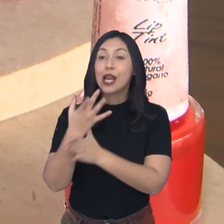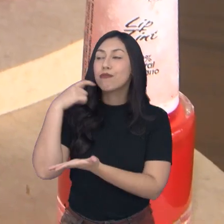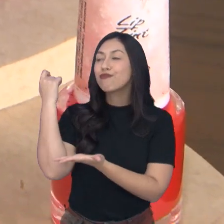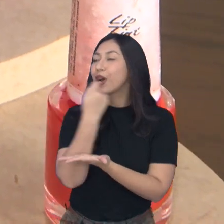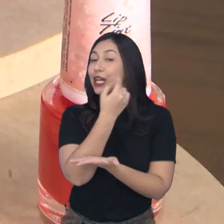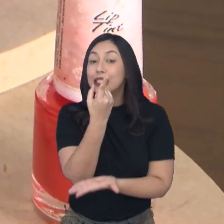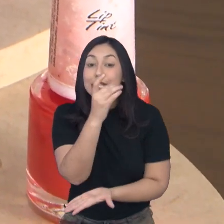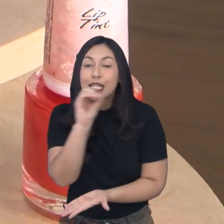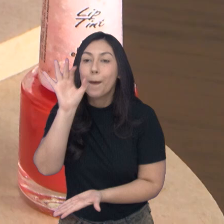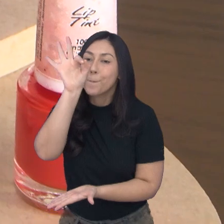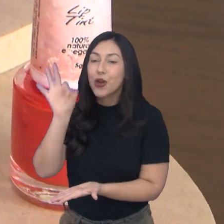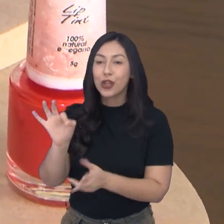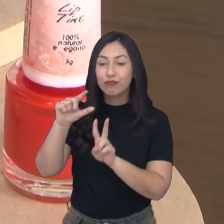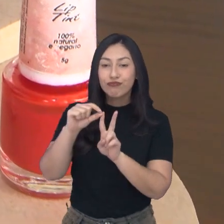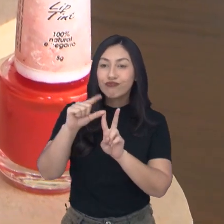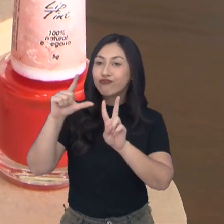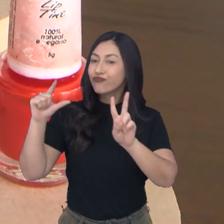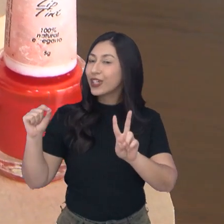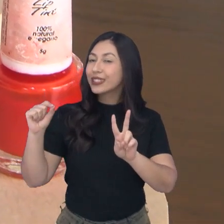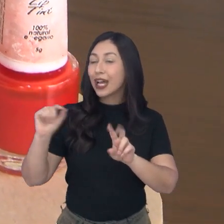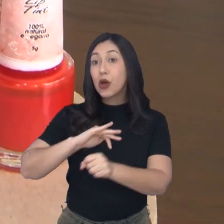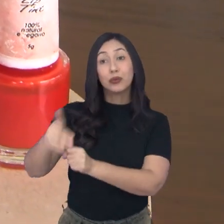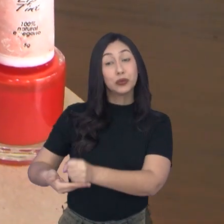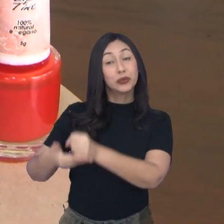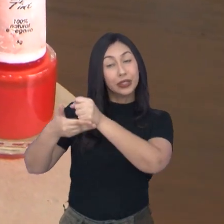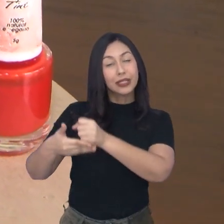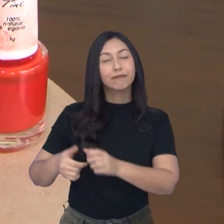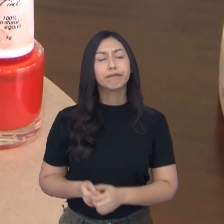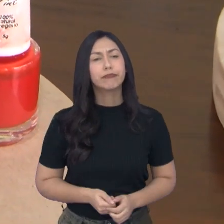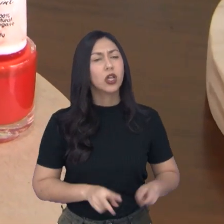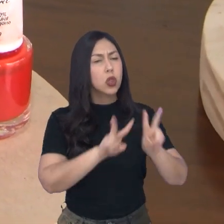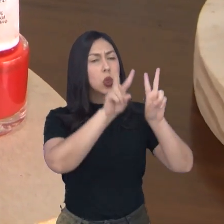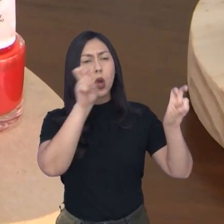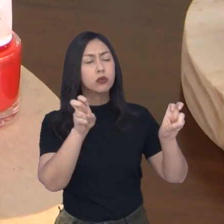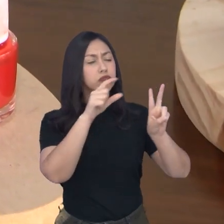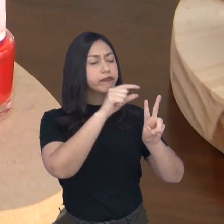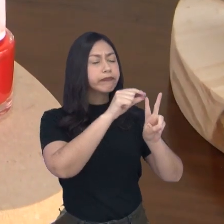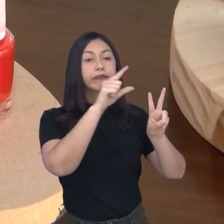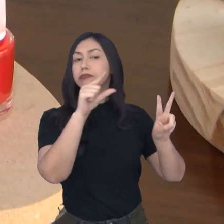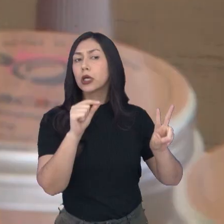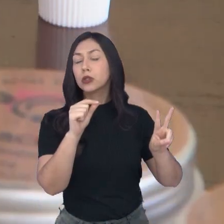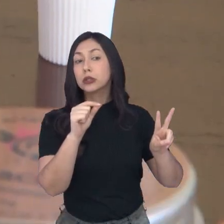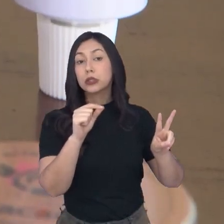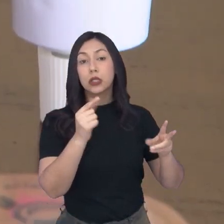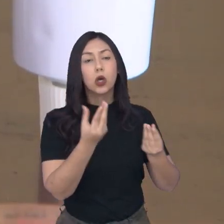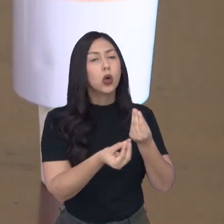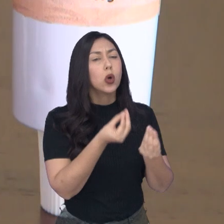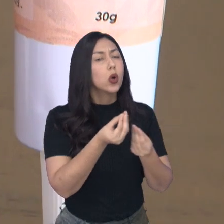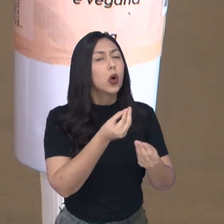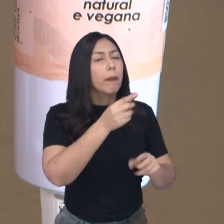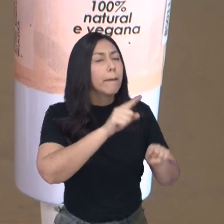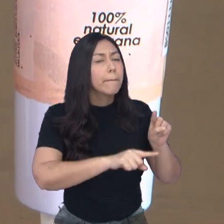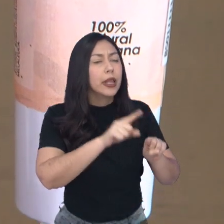natural, vegana, biodegradável e sustentável. Quando a gente fala em linha vegana, o que tem de princípio ativo